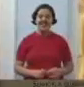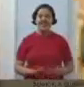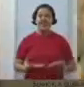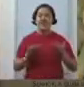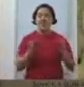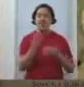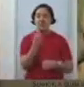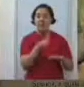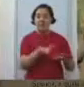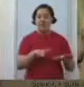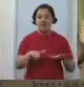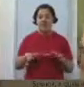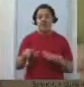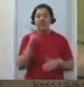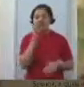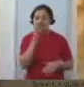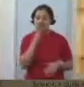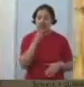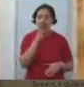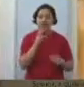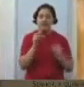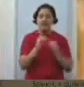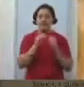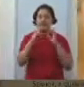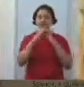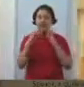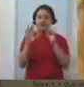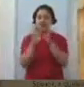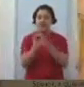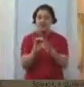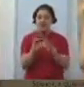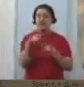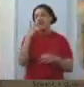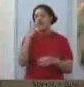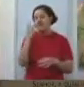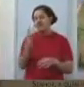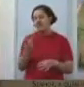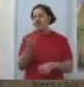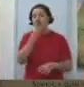Levou uma semana para fazer. Aí se juntou o palhaço e ficaram insultando o irmão.